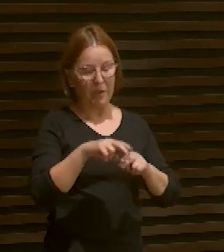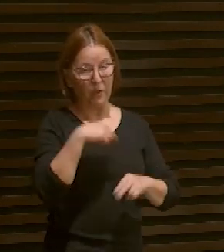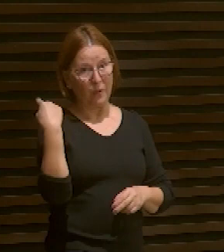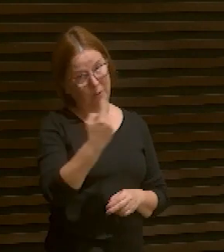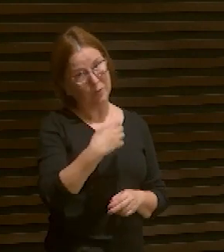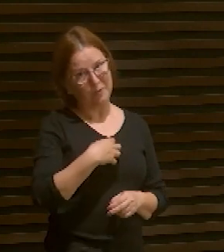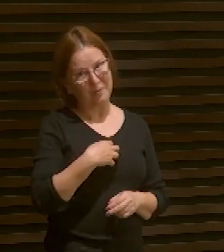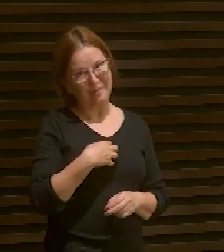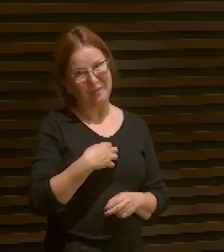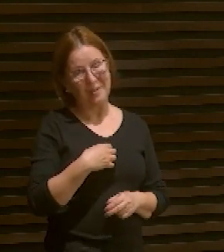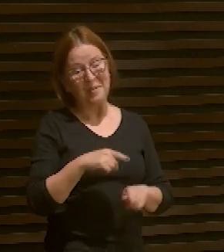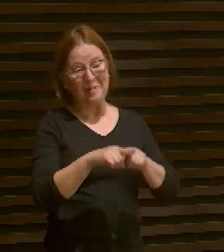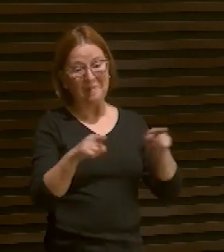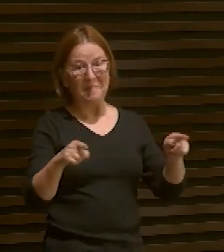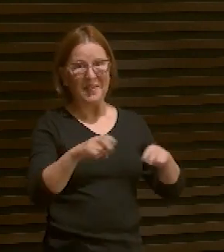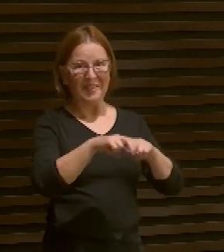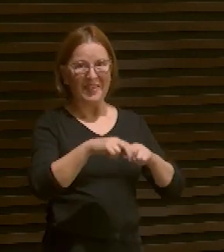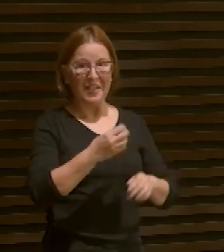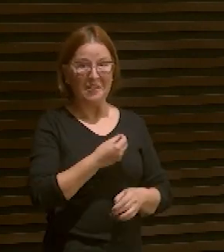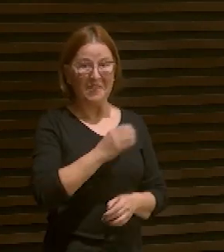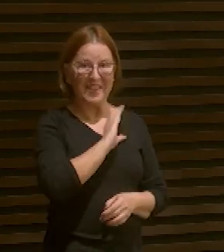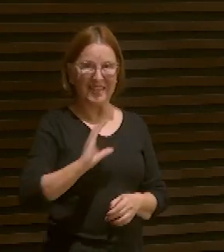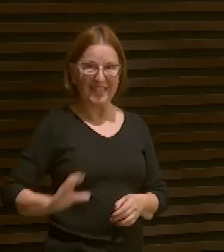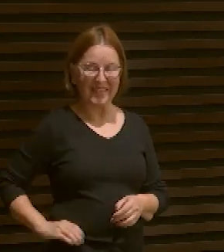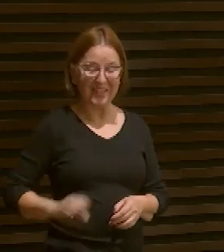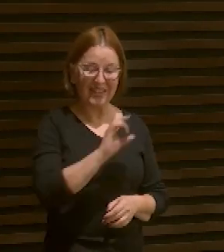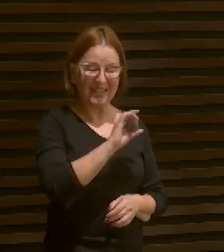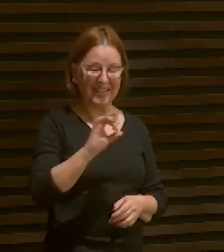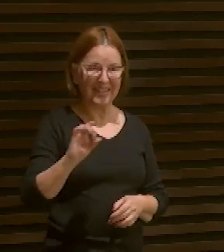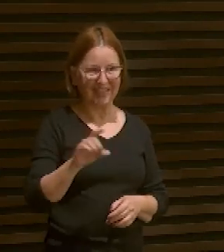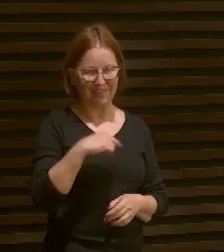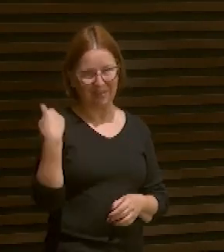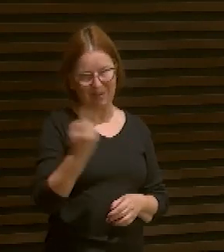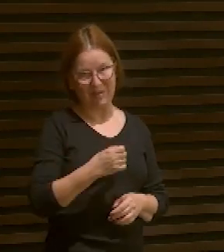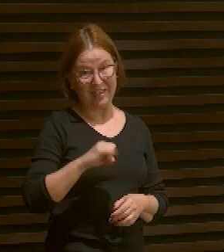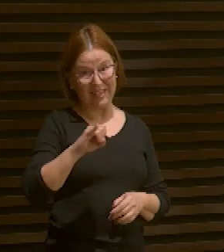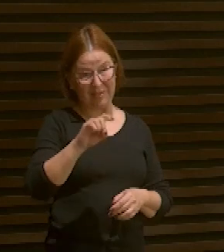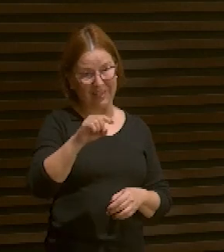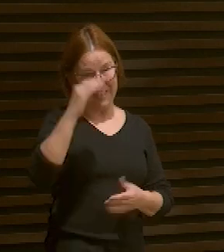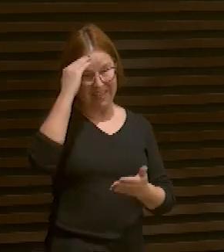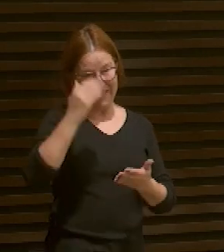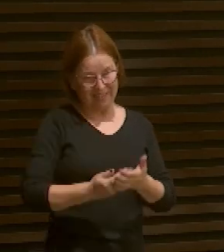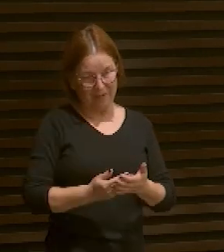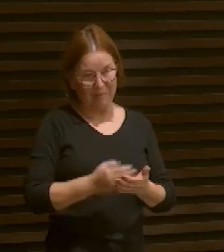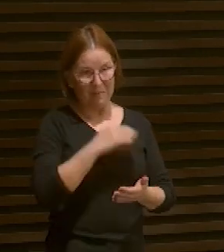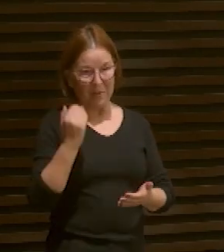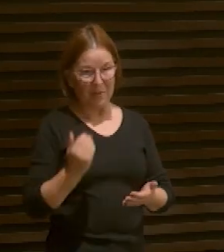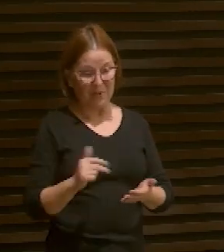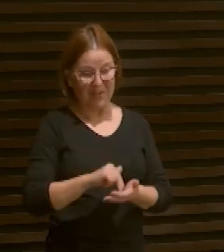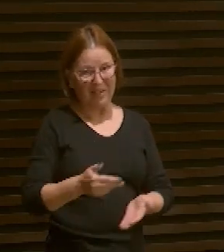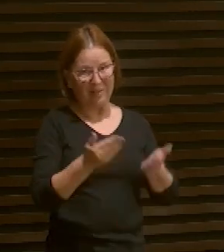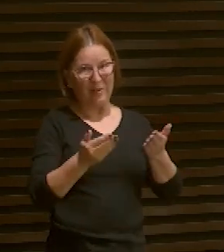comportamentos, mas pela vida de Cristo em cada um de nós. Se você crê que morreu e ressuscitou com